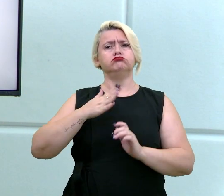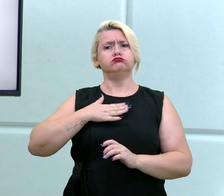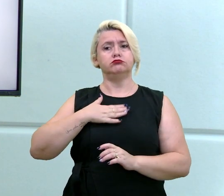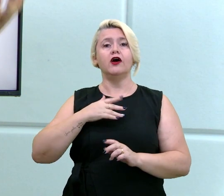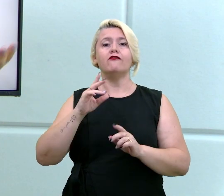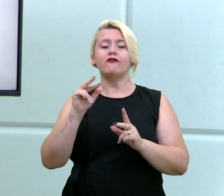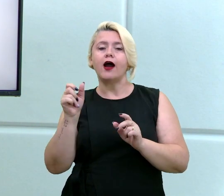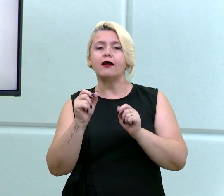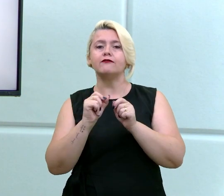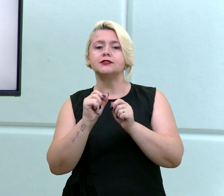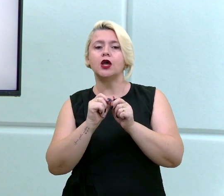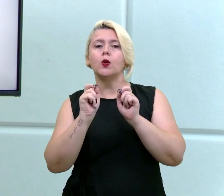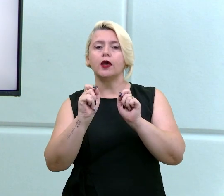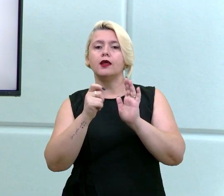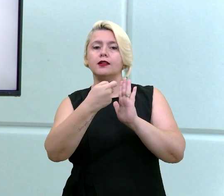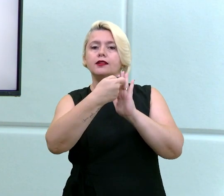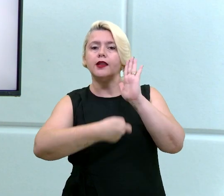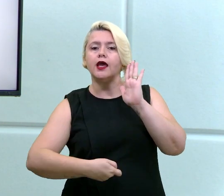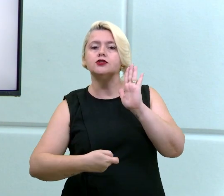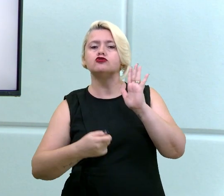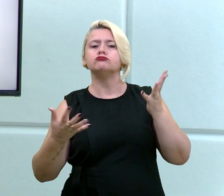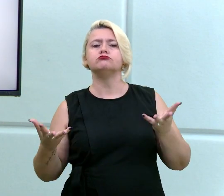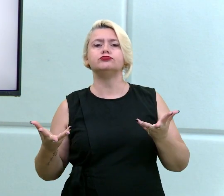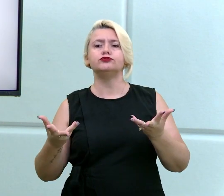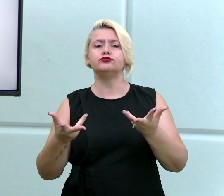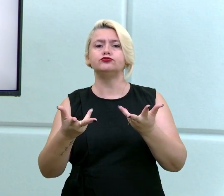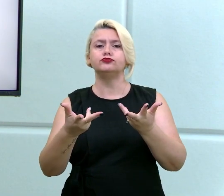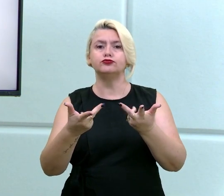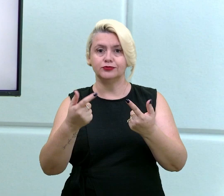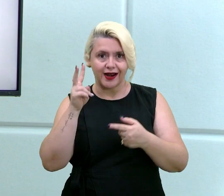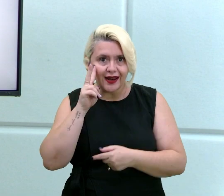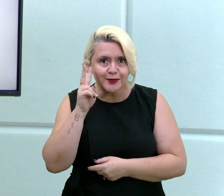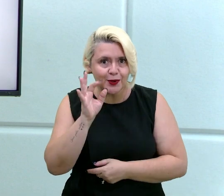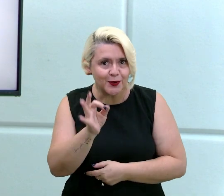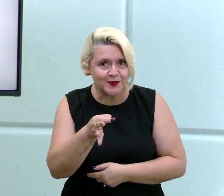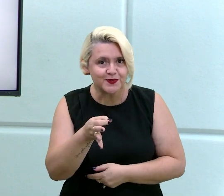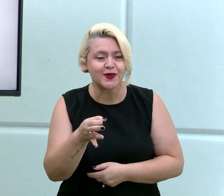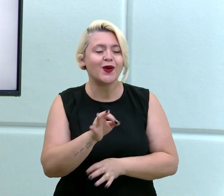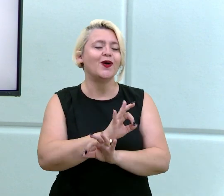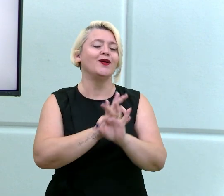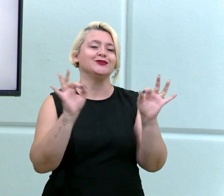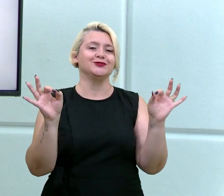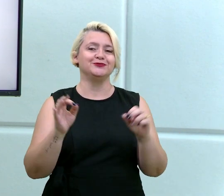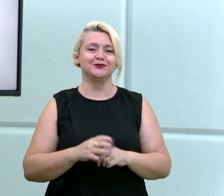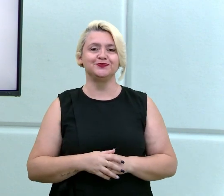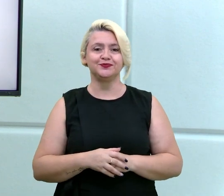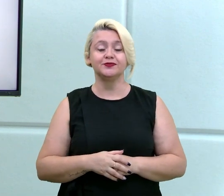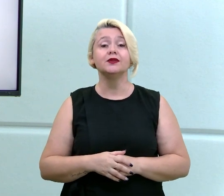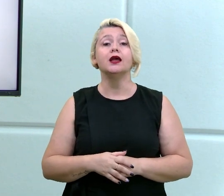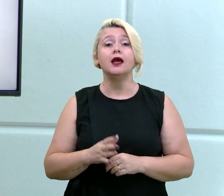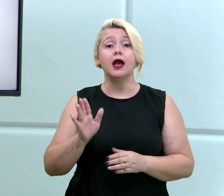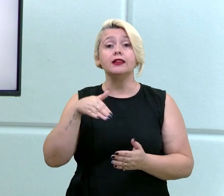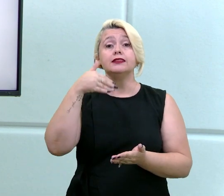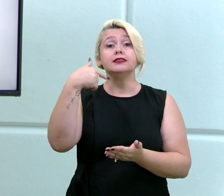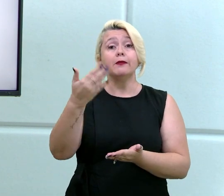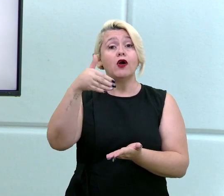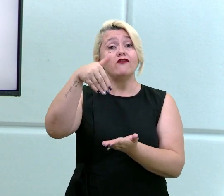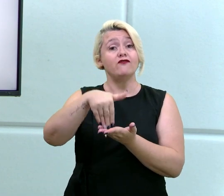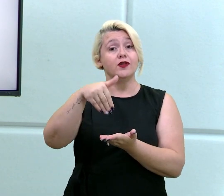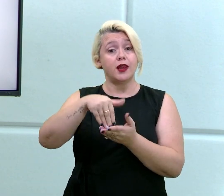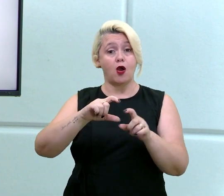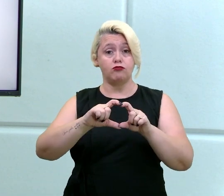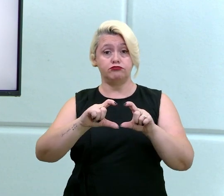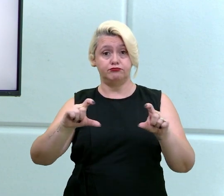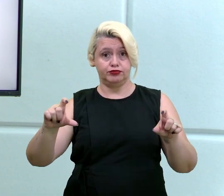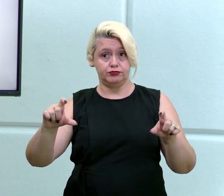vai fazendo com que o seu texto fique show. Lembrou? Ótimo! E na conclusão, vocês já sabem